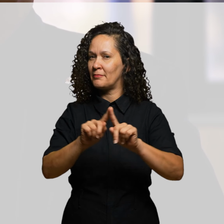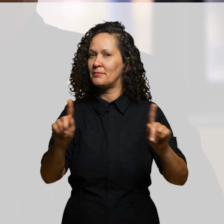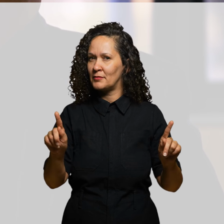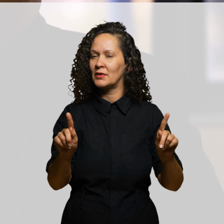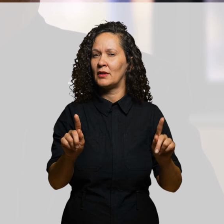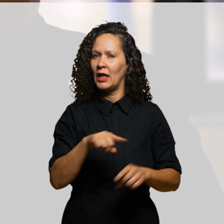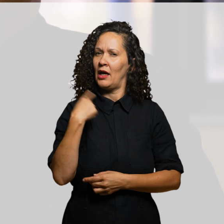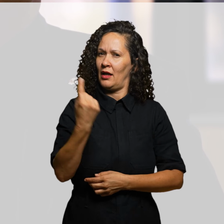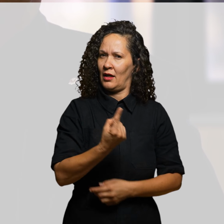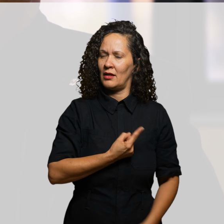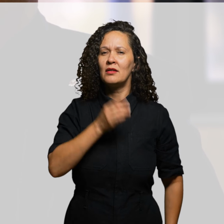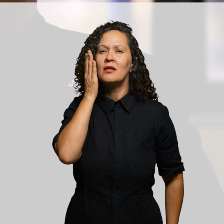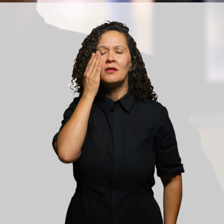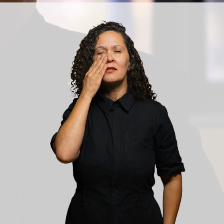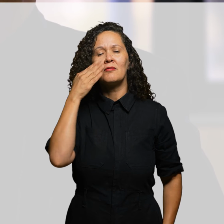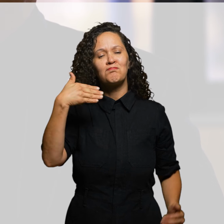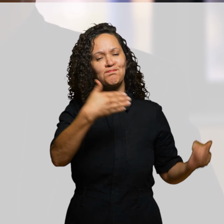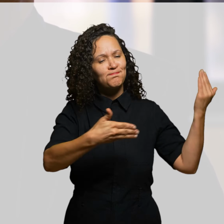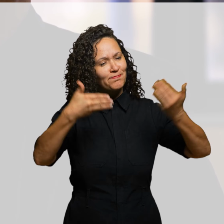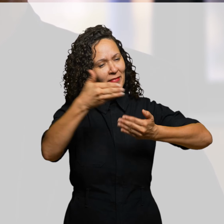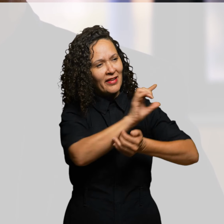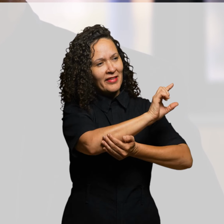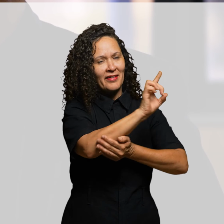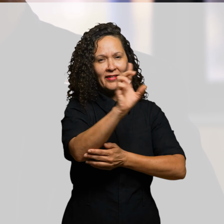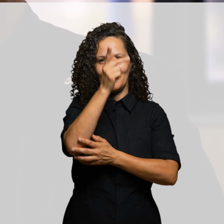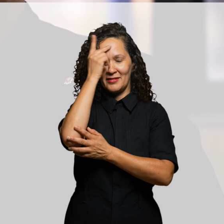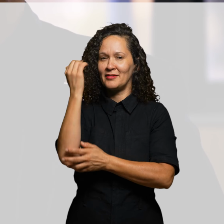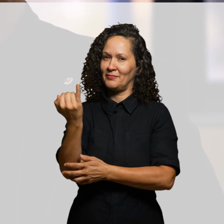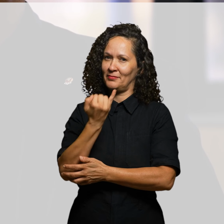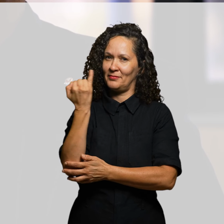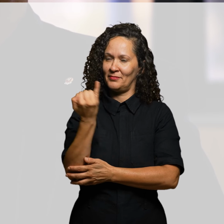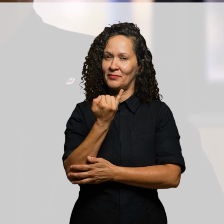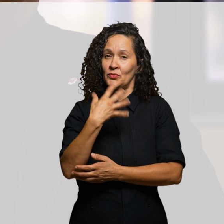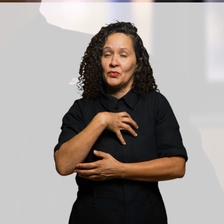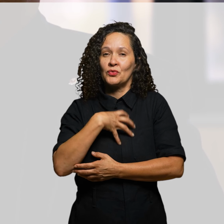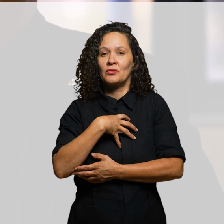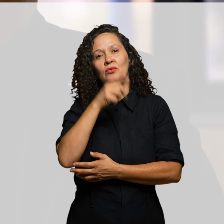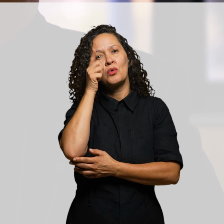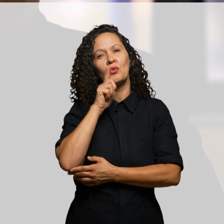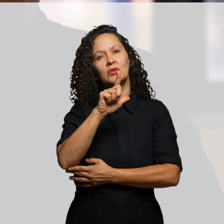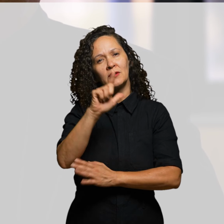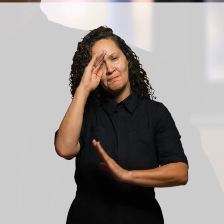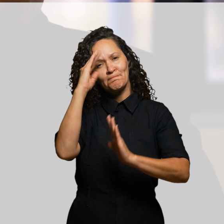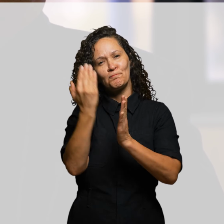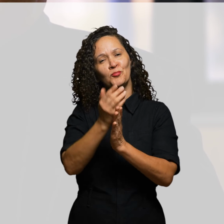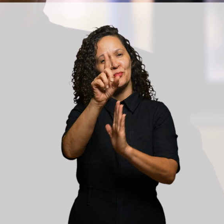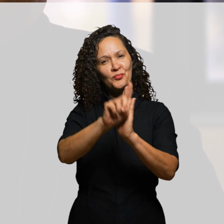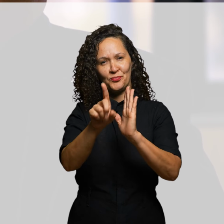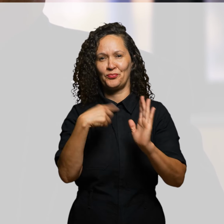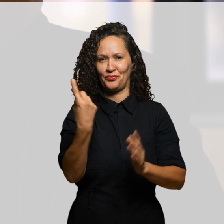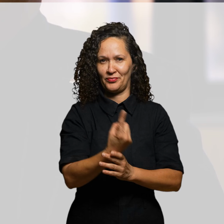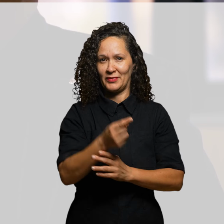o exercício da participação é importante pra uma forma de concretização. E a